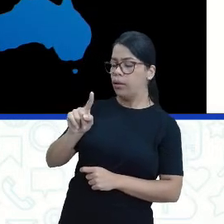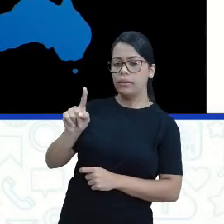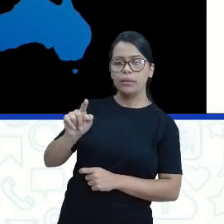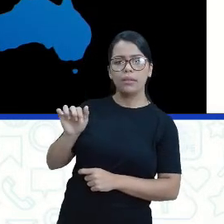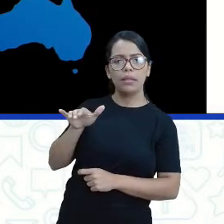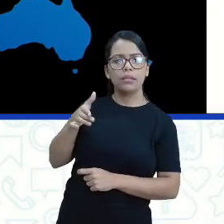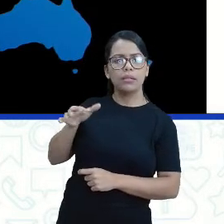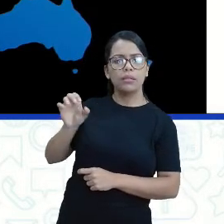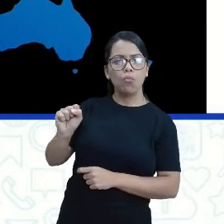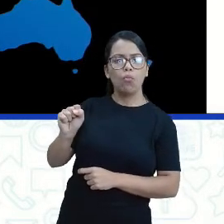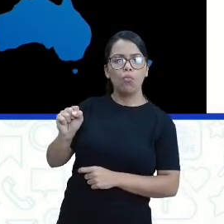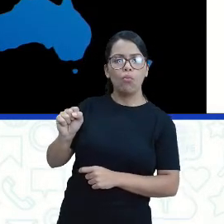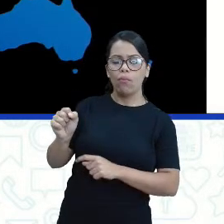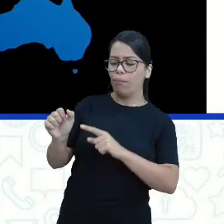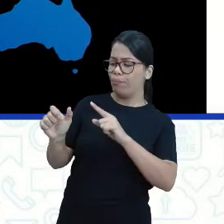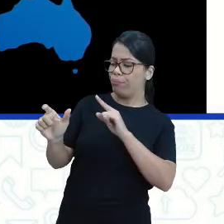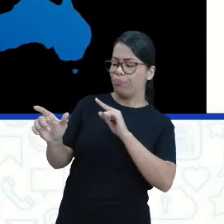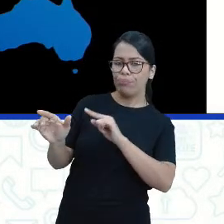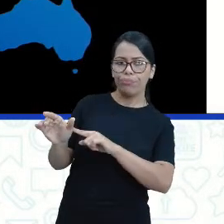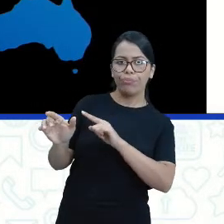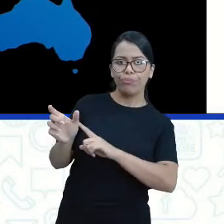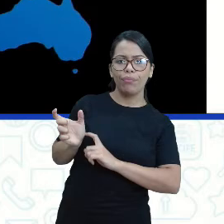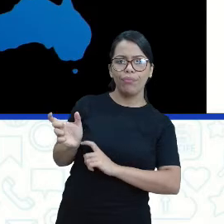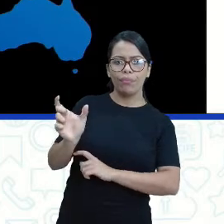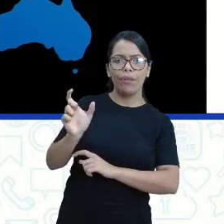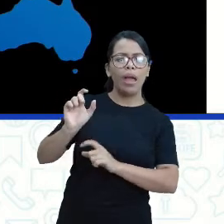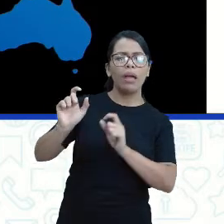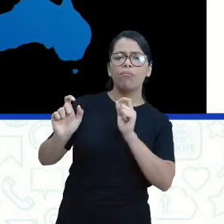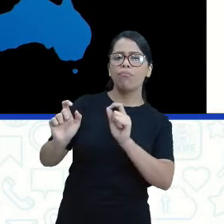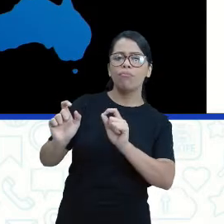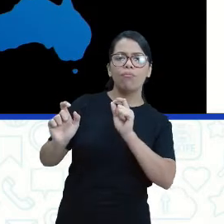essa palavra que tanto a gente ouve falar?